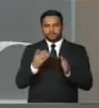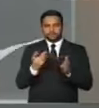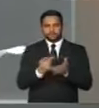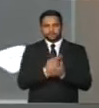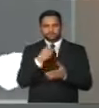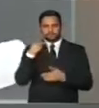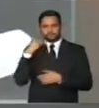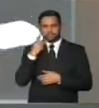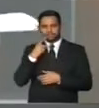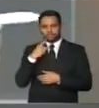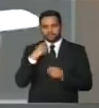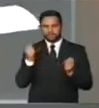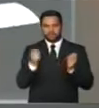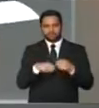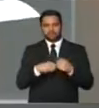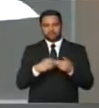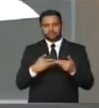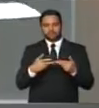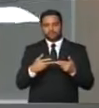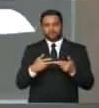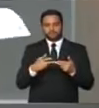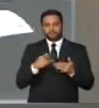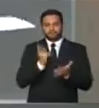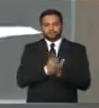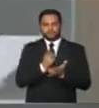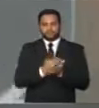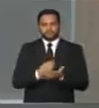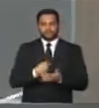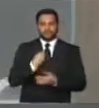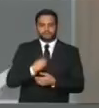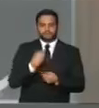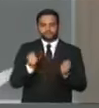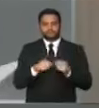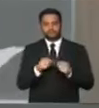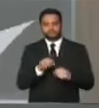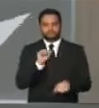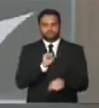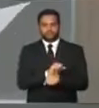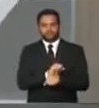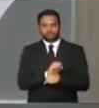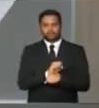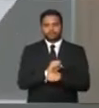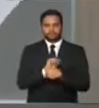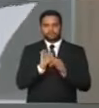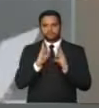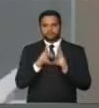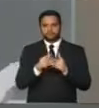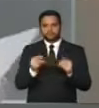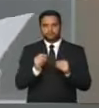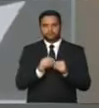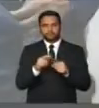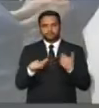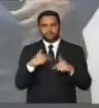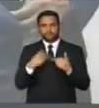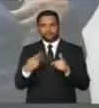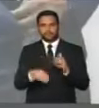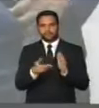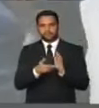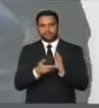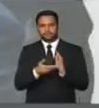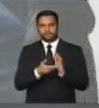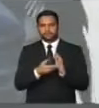questões políticas possam prevalecer e possam paralisar por completo o funcionamento desta